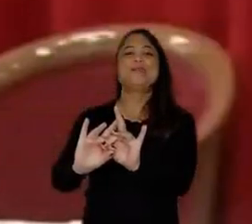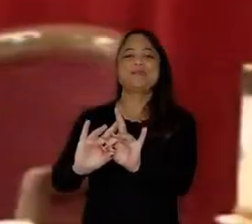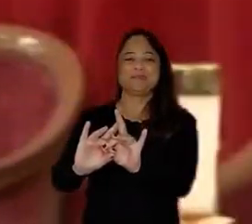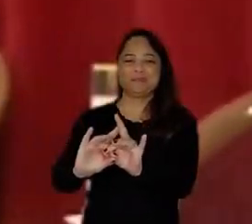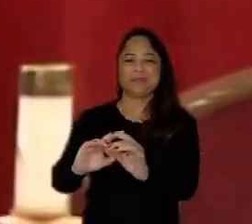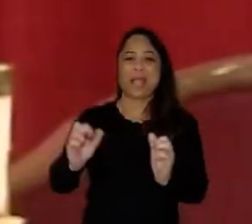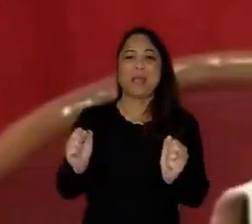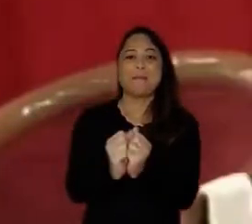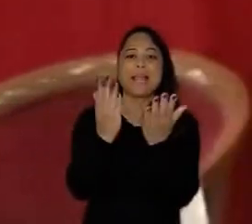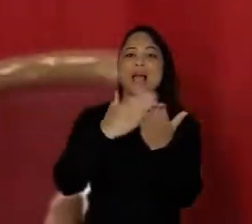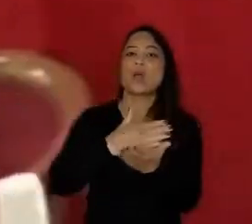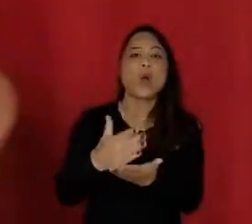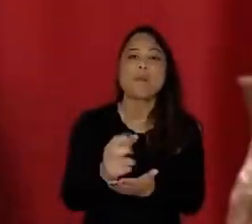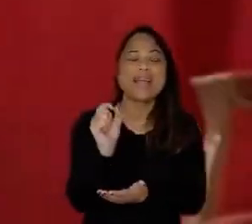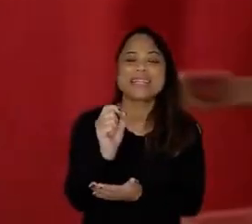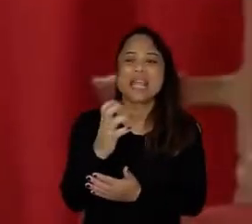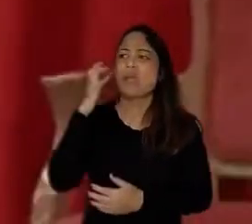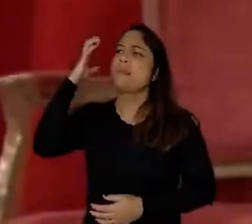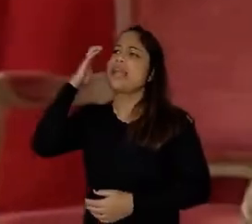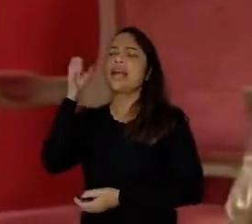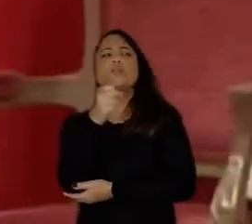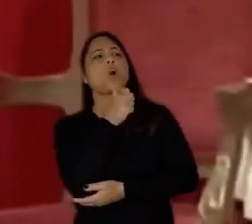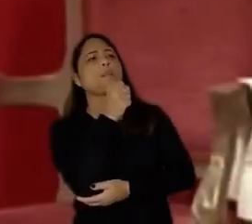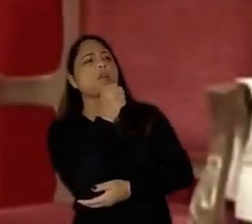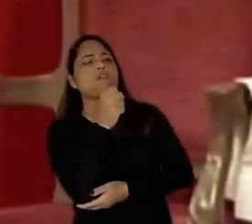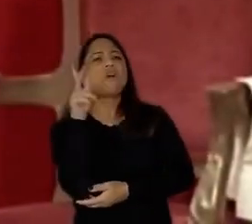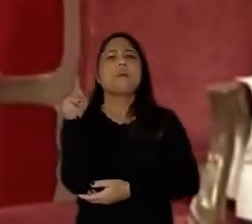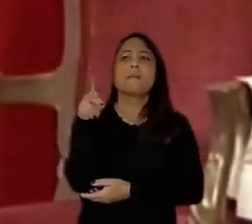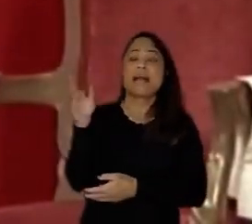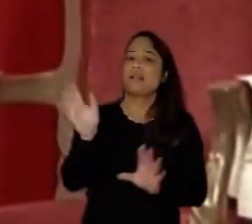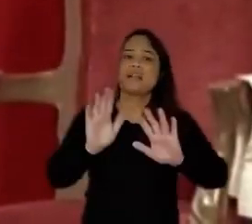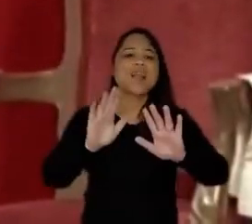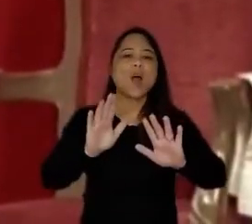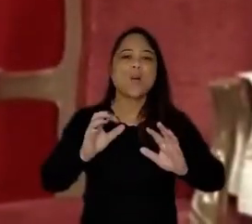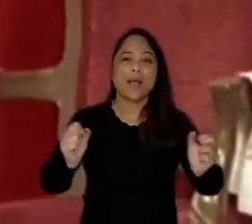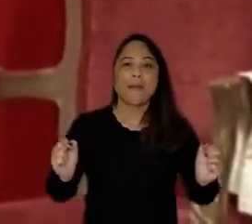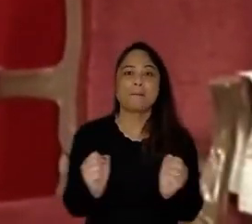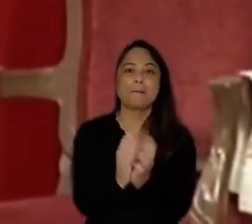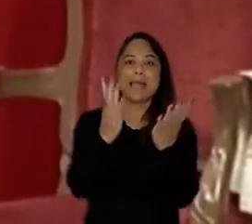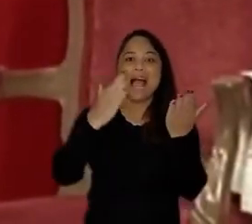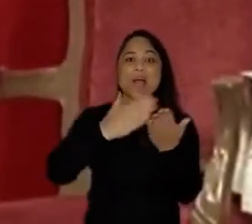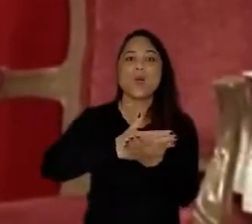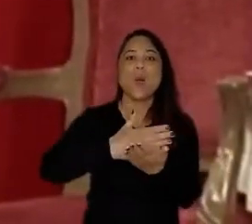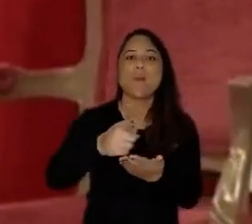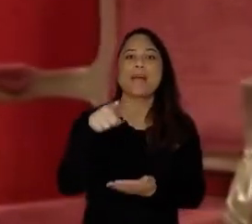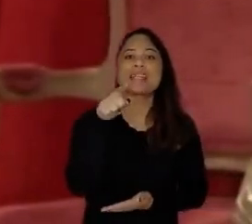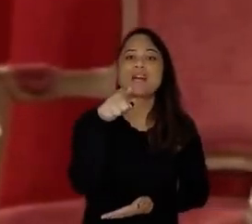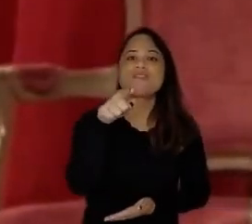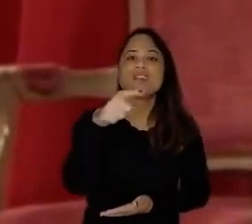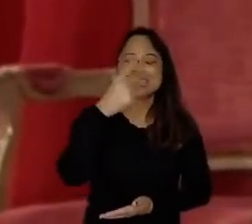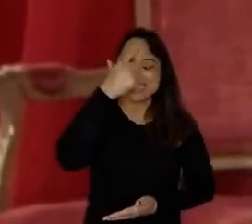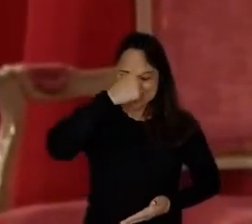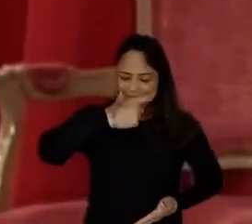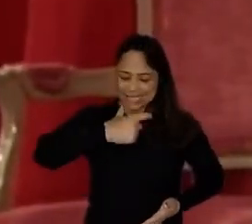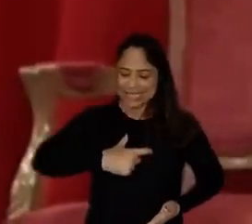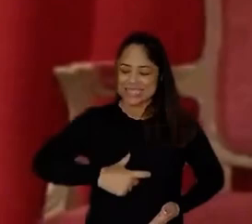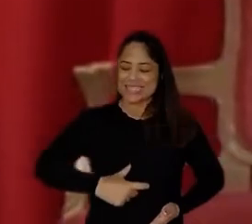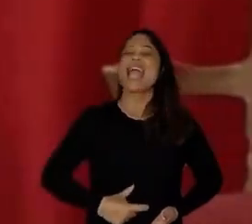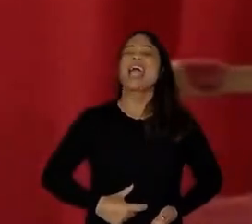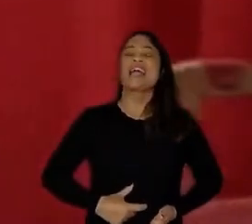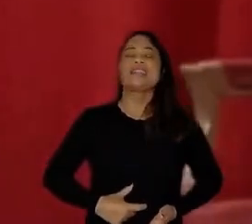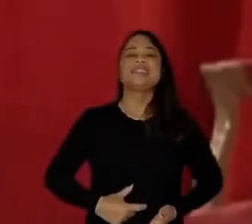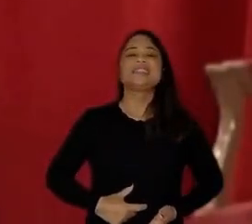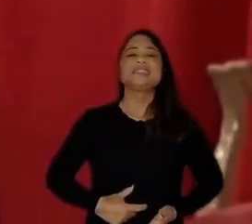no microfone, nem no pregador, nem no padre. Não, o milagre foi gerado hoje, quando você amanheceu